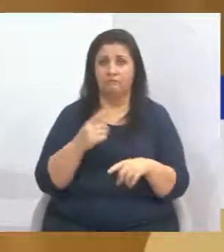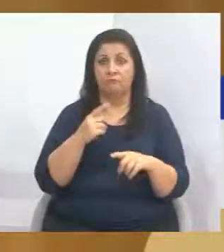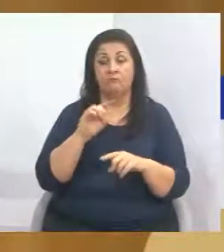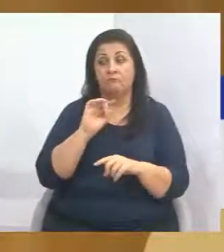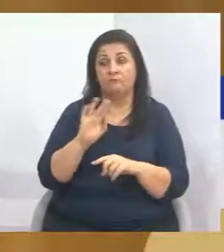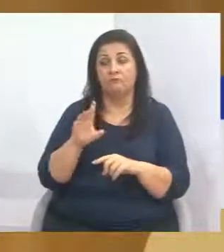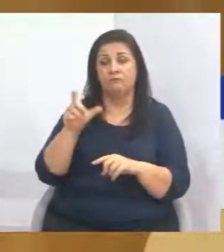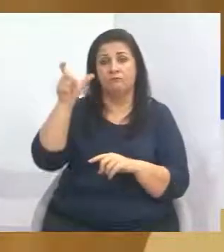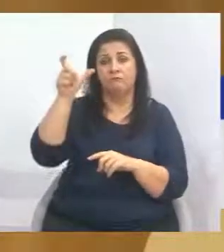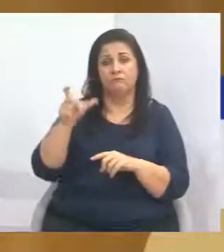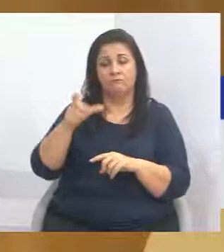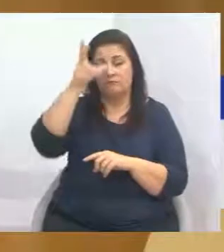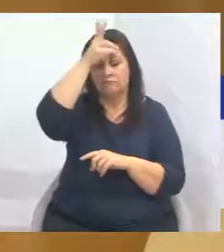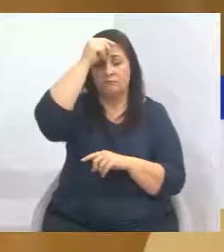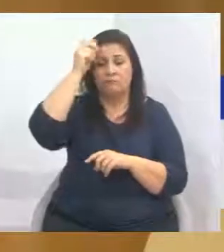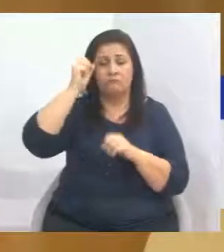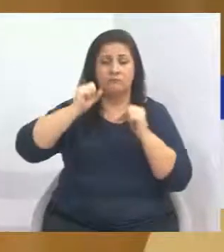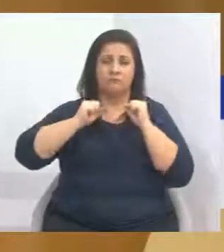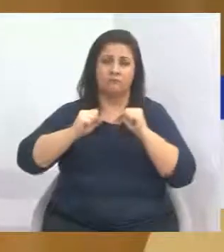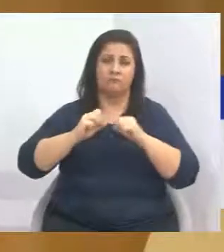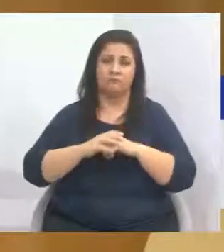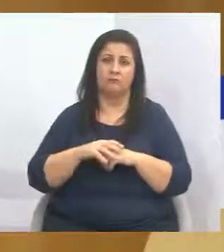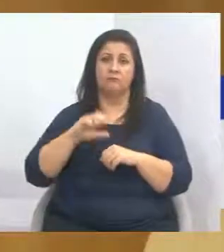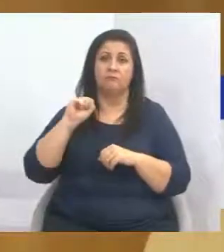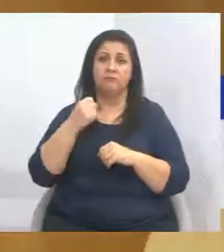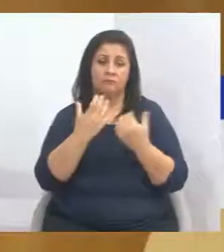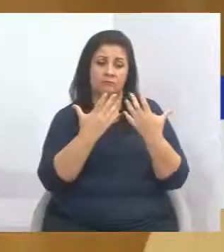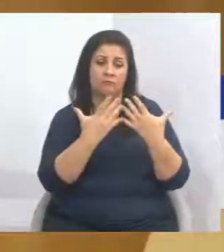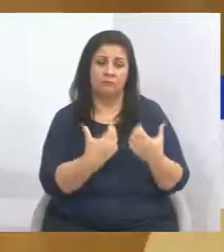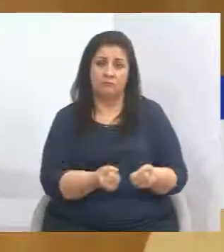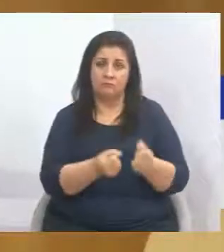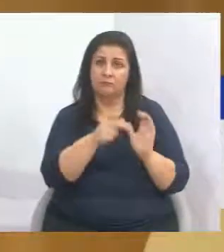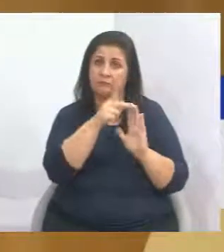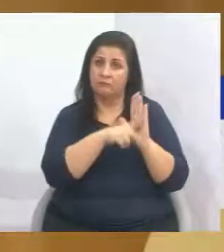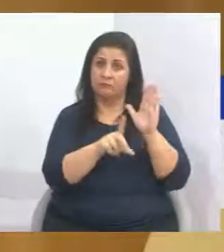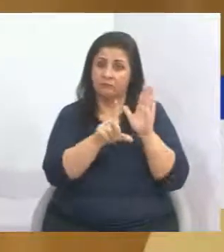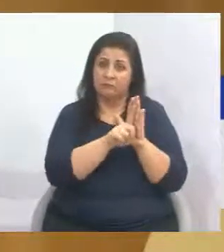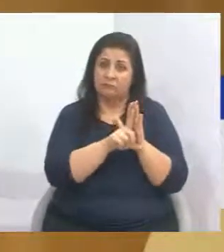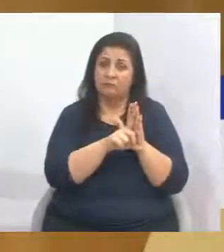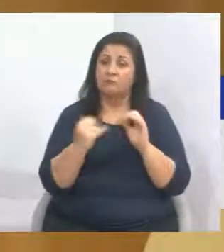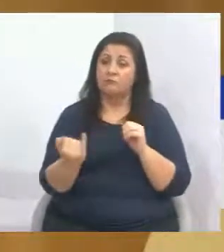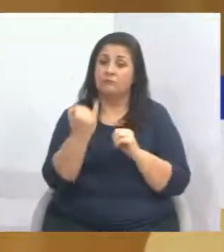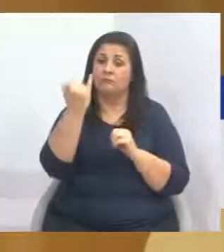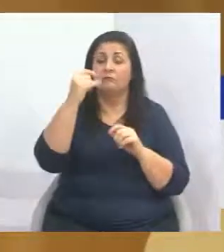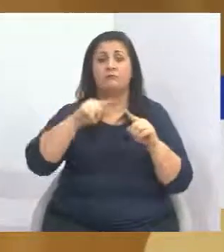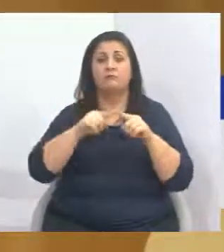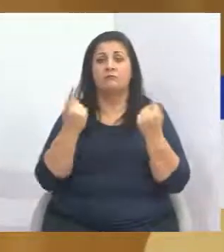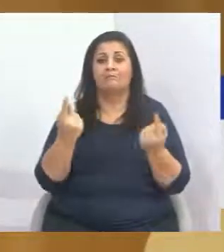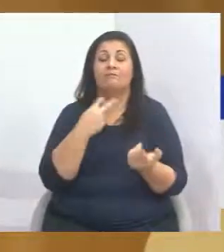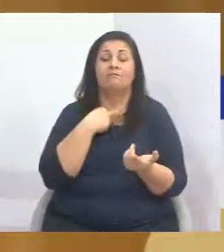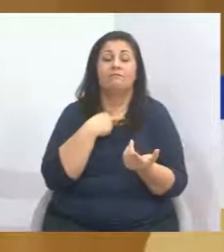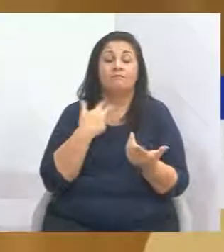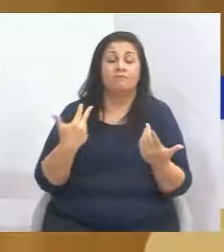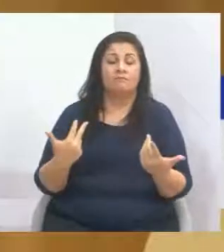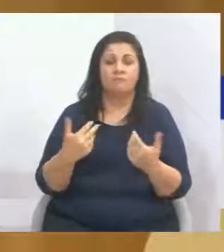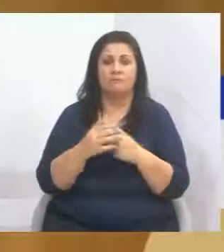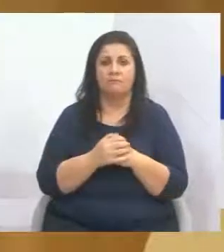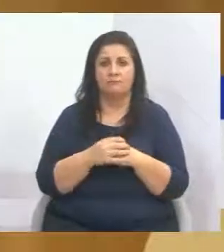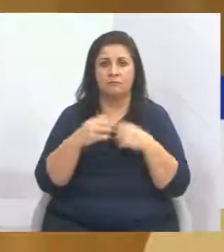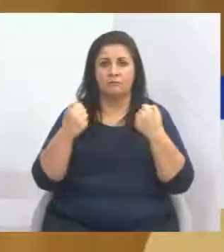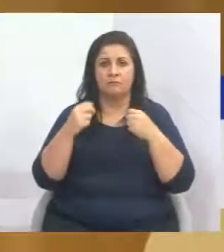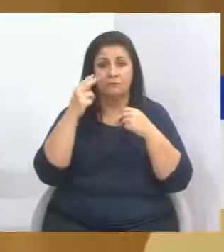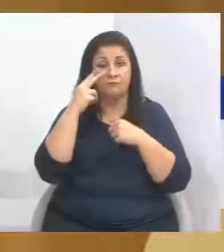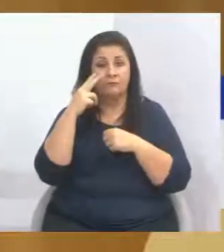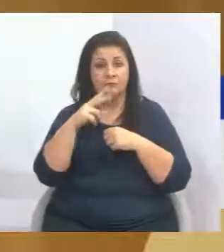prefeito. Ainda que fosse aceito o projeto de lei como de interesse local, é necessário observar o artigo